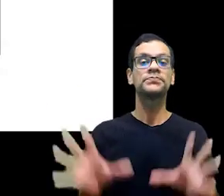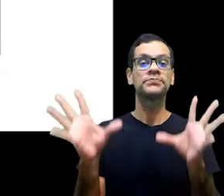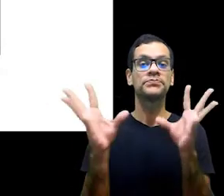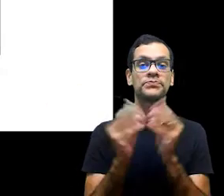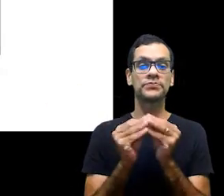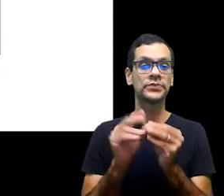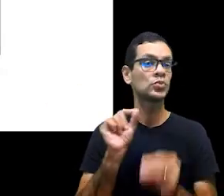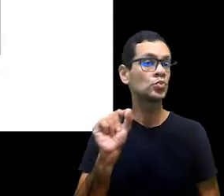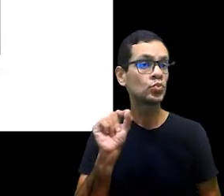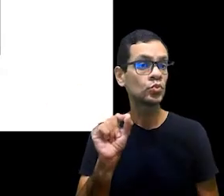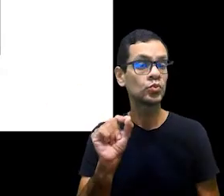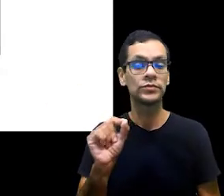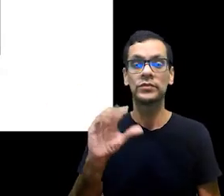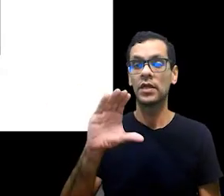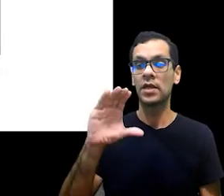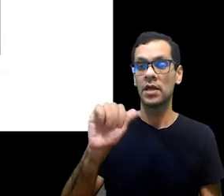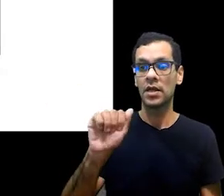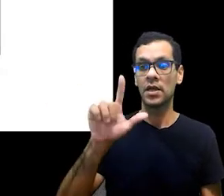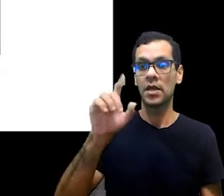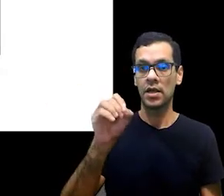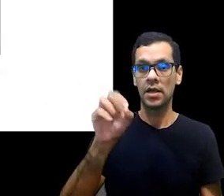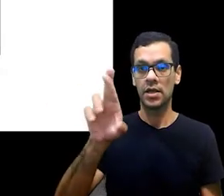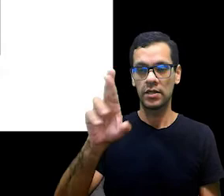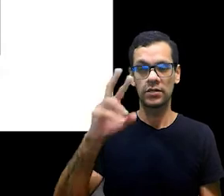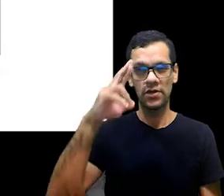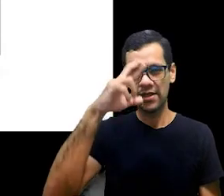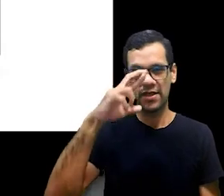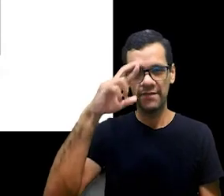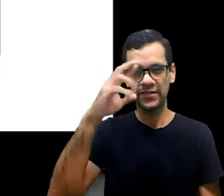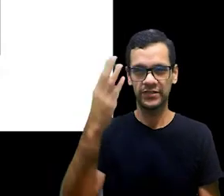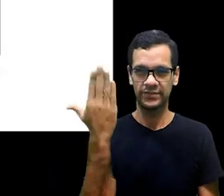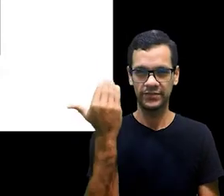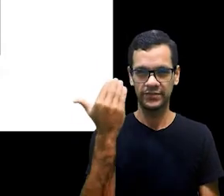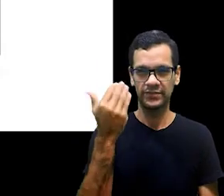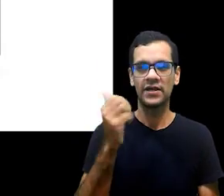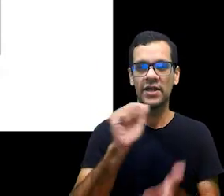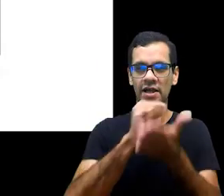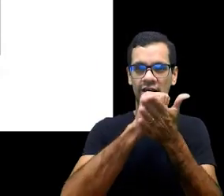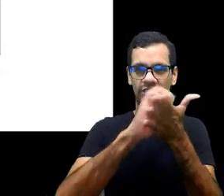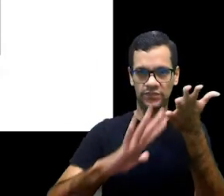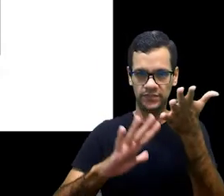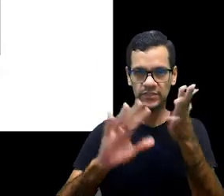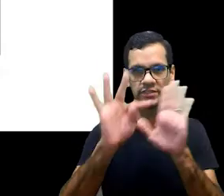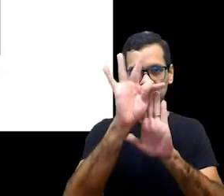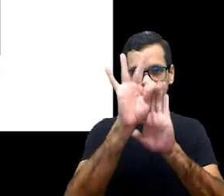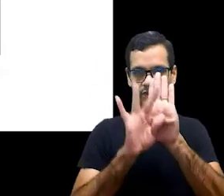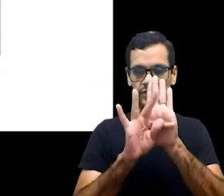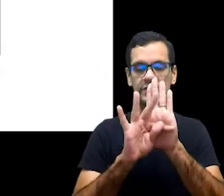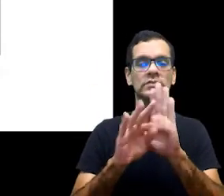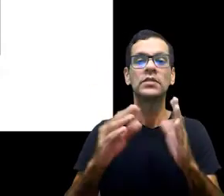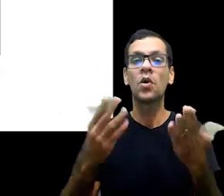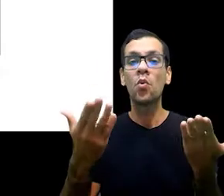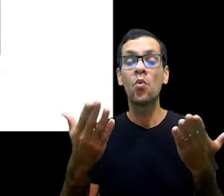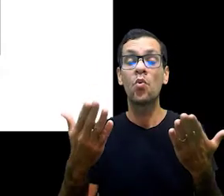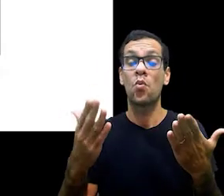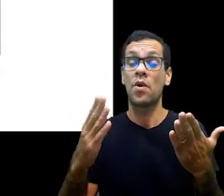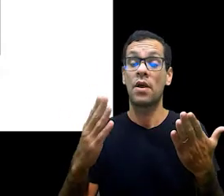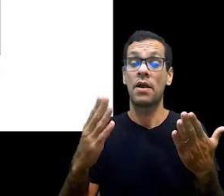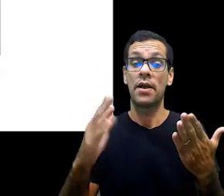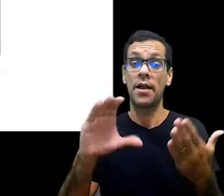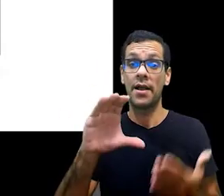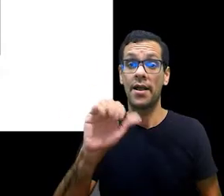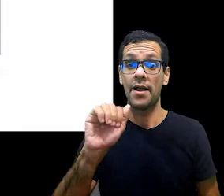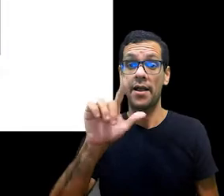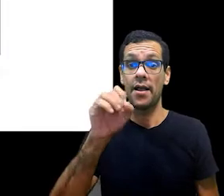resumo, nós podemos dizer que o calor, aí revisando a atividade que foi feita anteriormente com o texto, né? O calor é uma